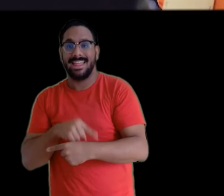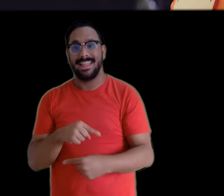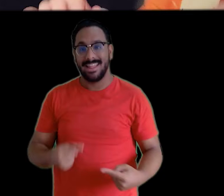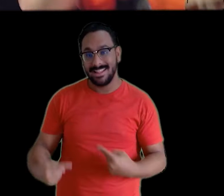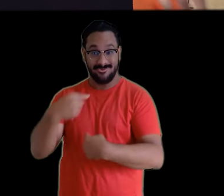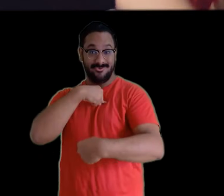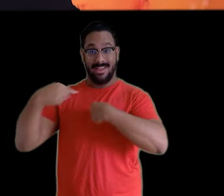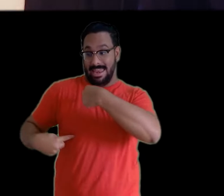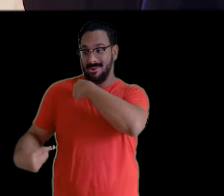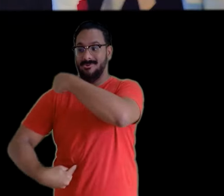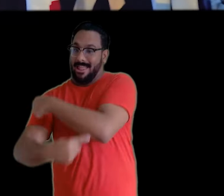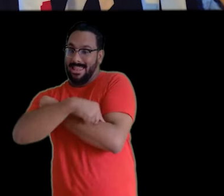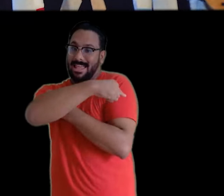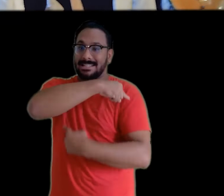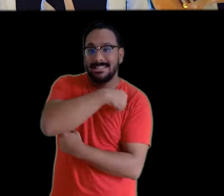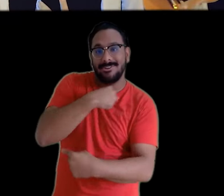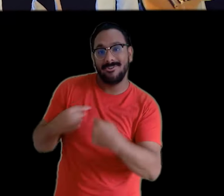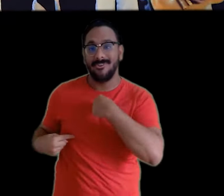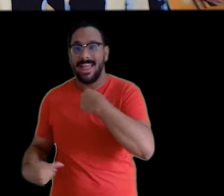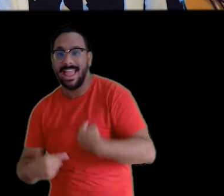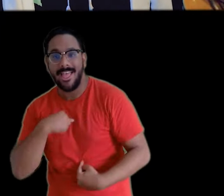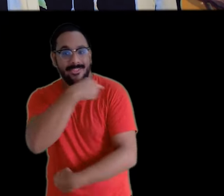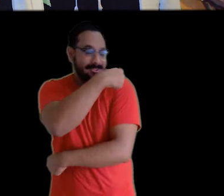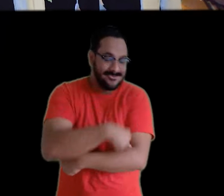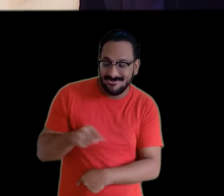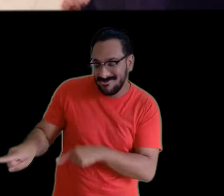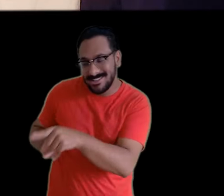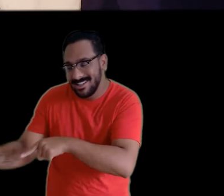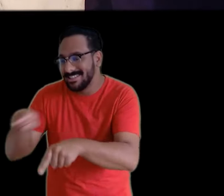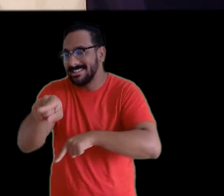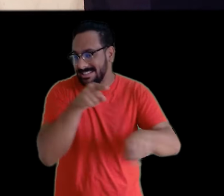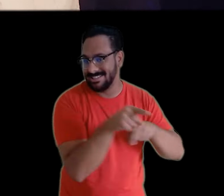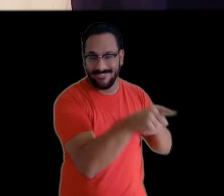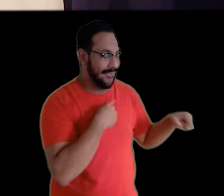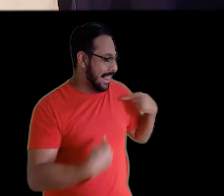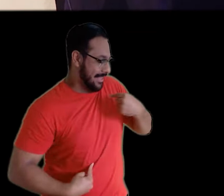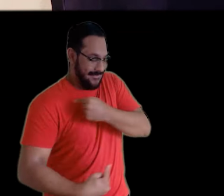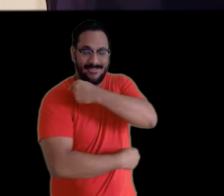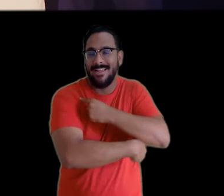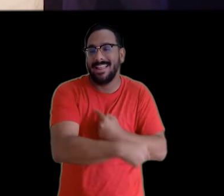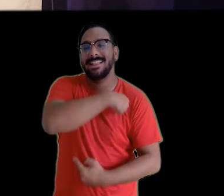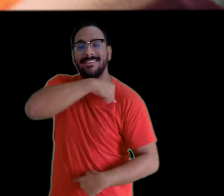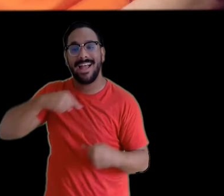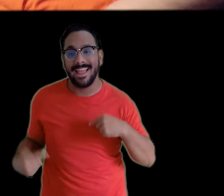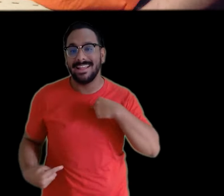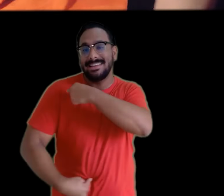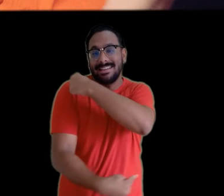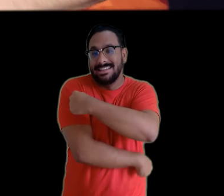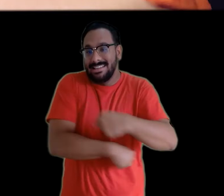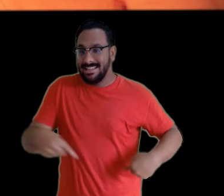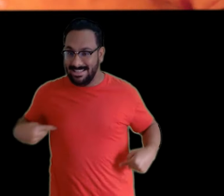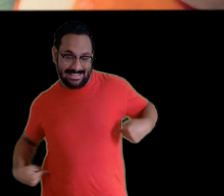Cutuca ali, cutuca aqui, cutuca ali, cati. Com tu alicati, cutuca aqui, cutuca ali. Cutuca ali, cutuca aqui, cutuca ali, cati. Com